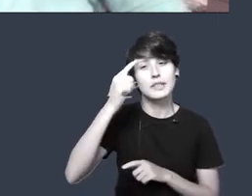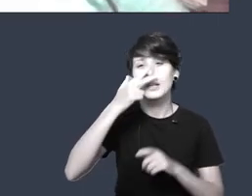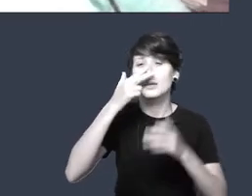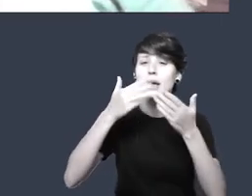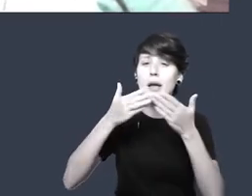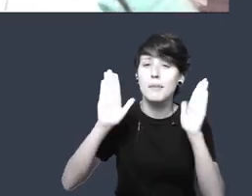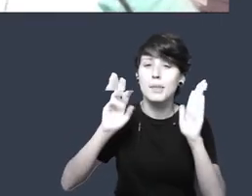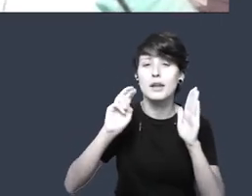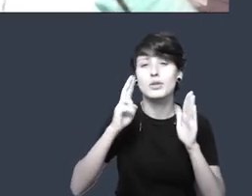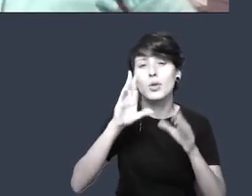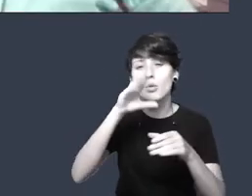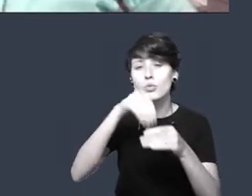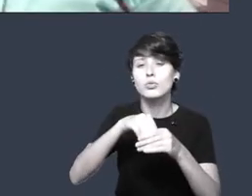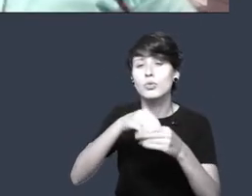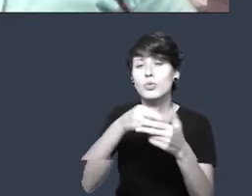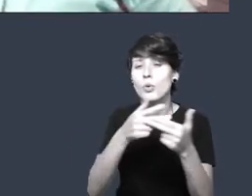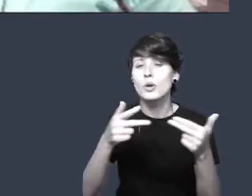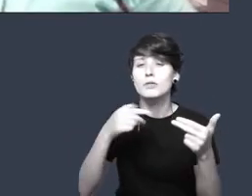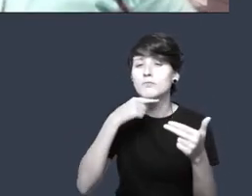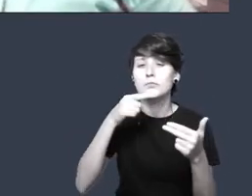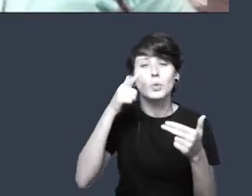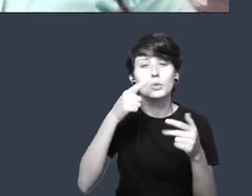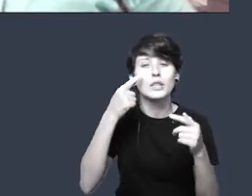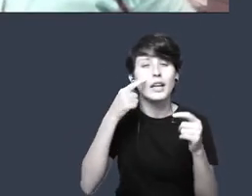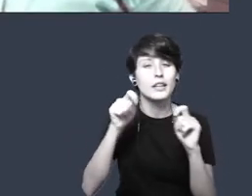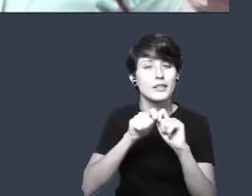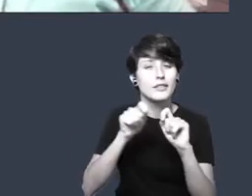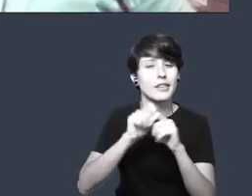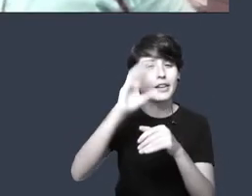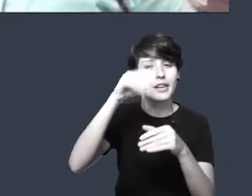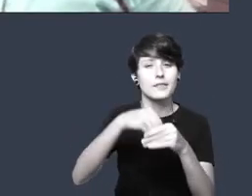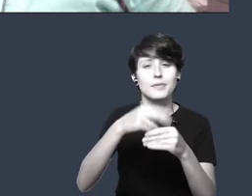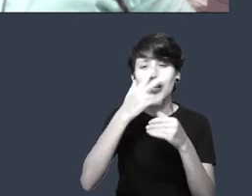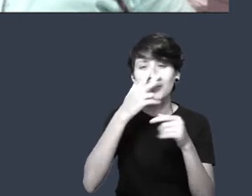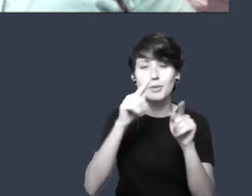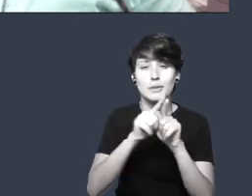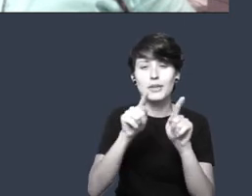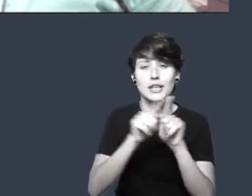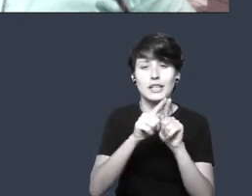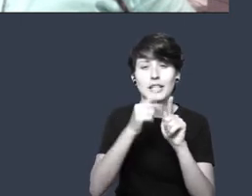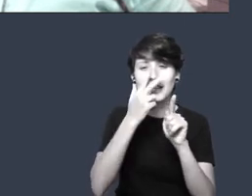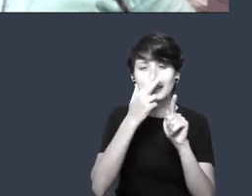e utilizar algo que você não consegue ver por dentro, né? Aí você tem